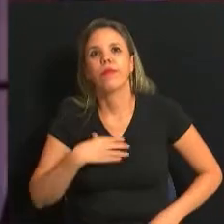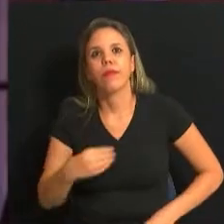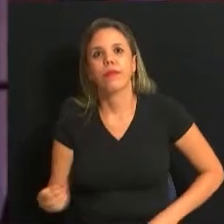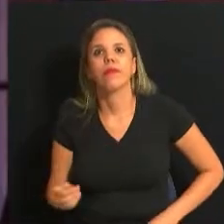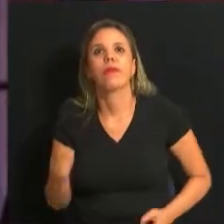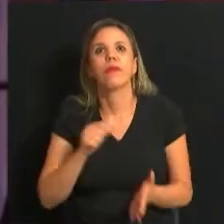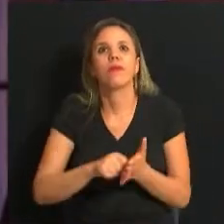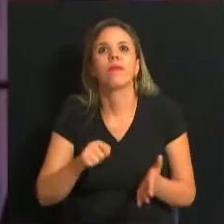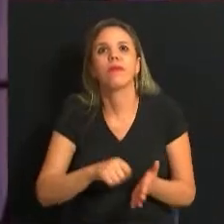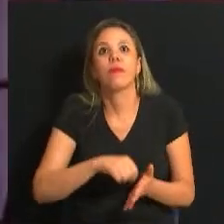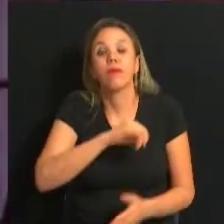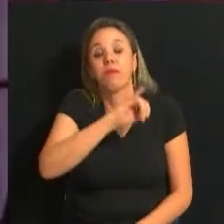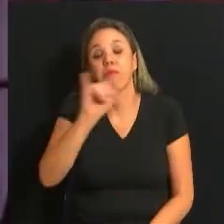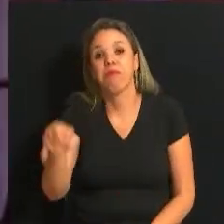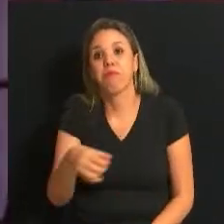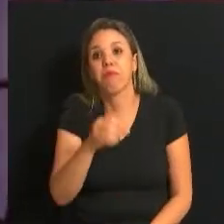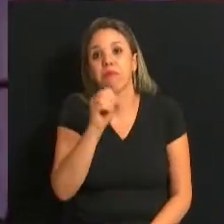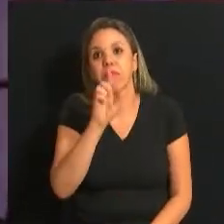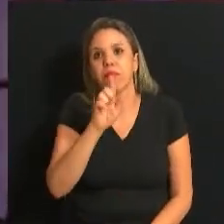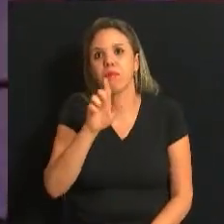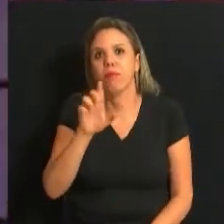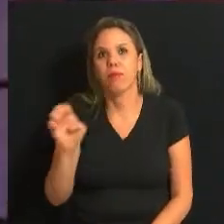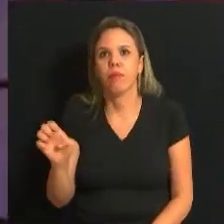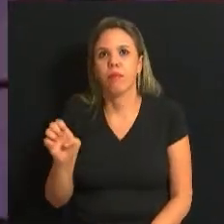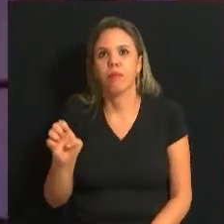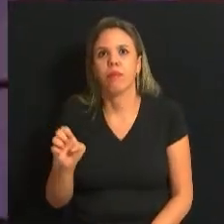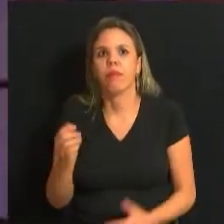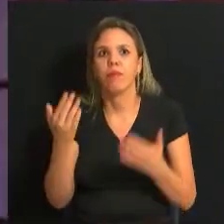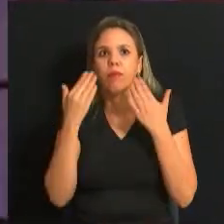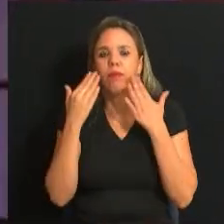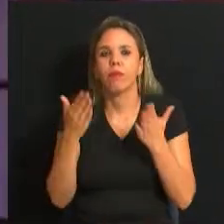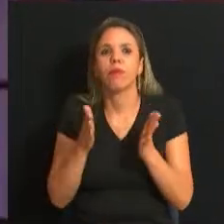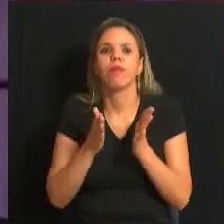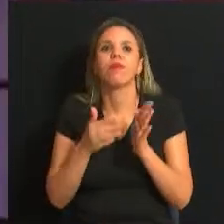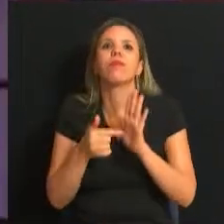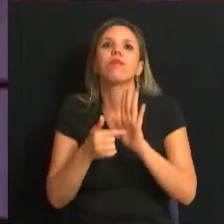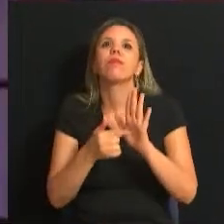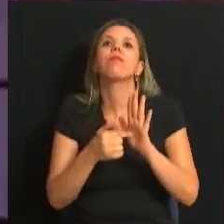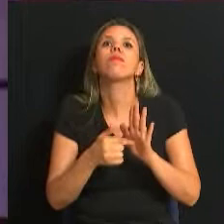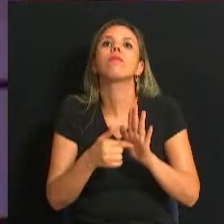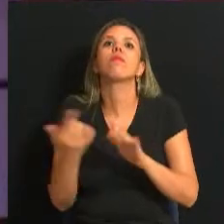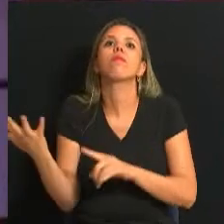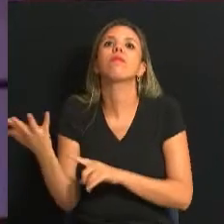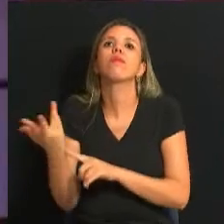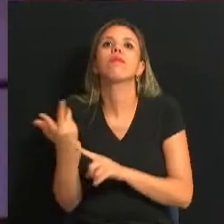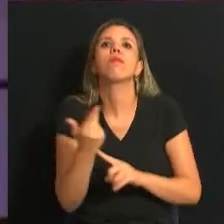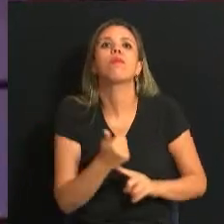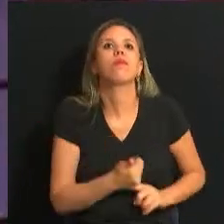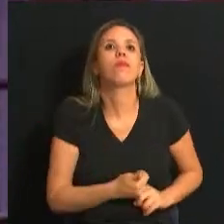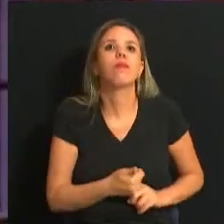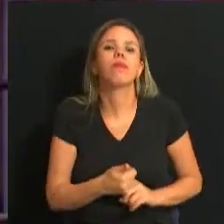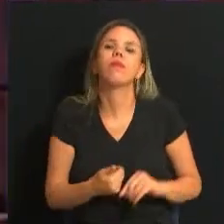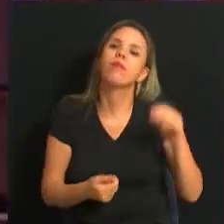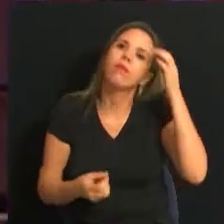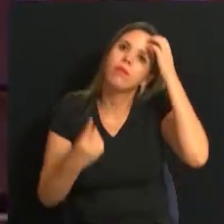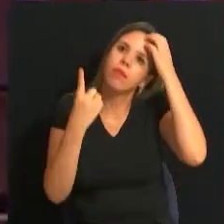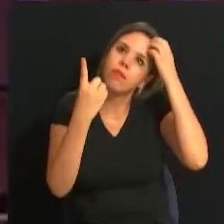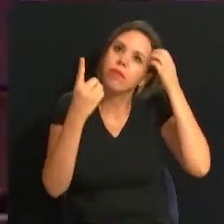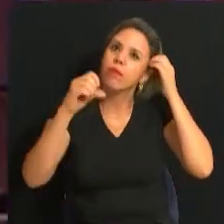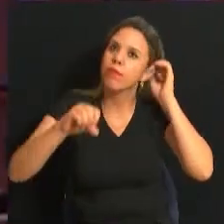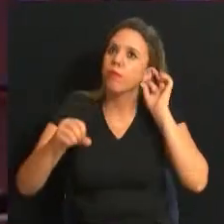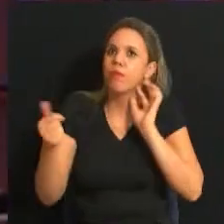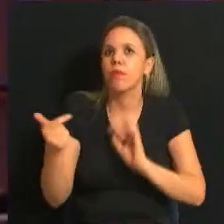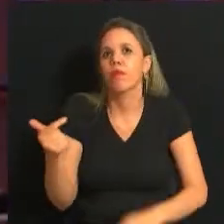de Andrade, que foi um dos expoentes da Semana de Arte Moderna em